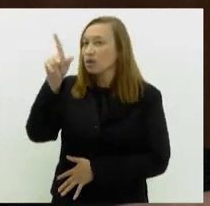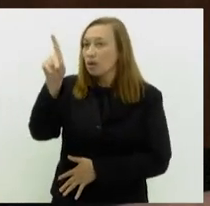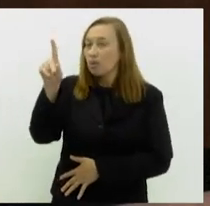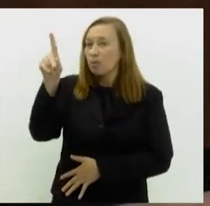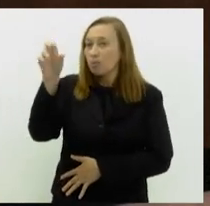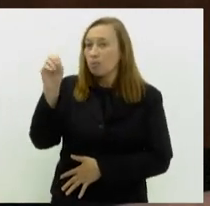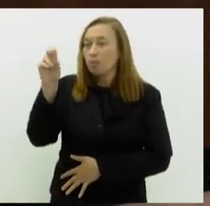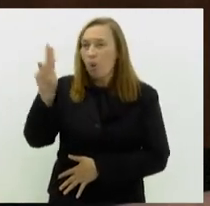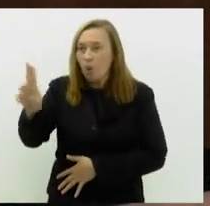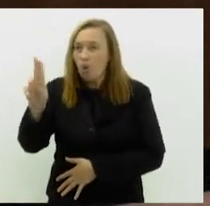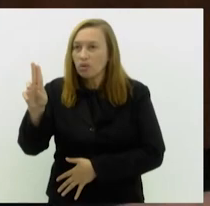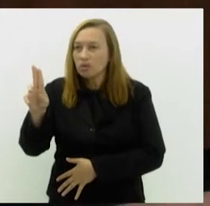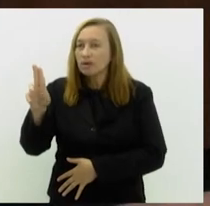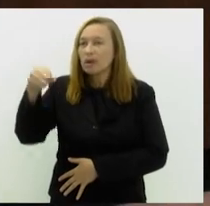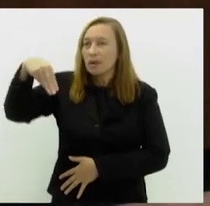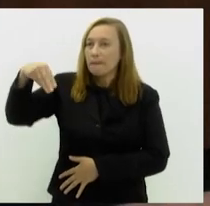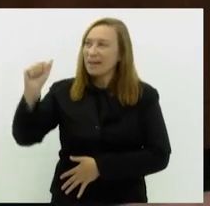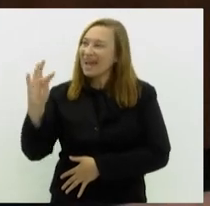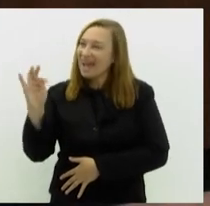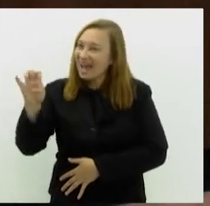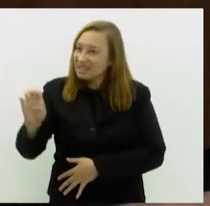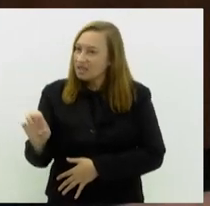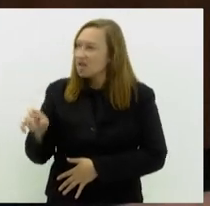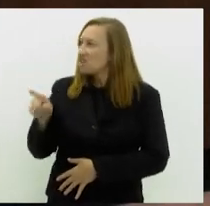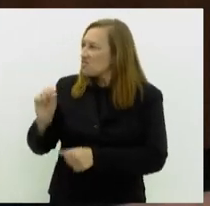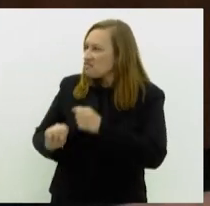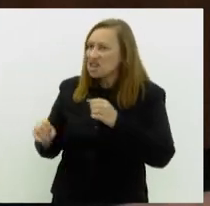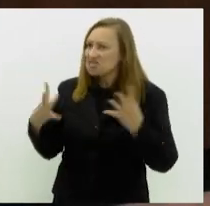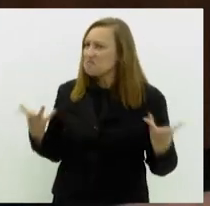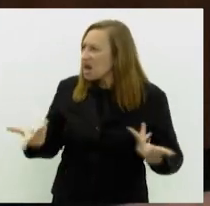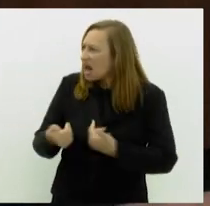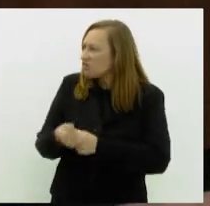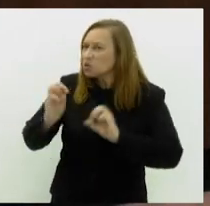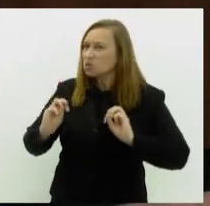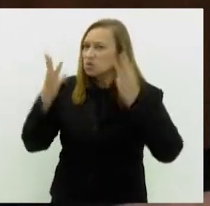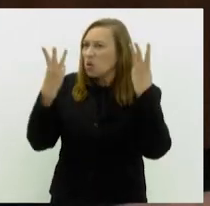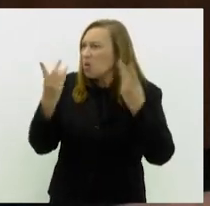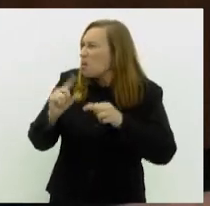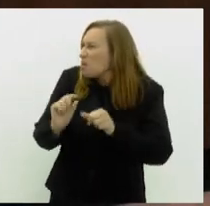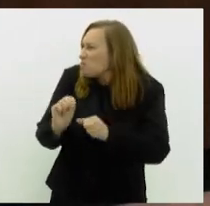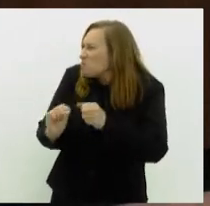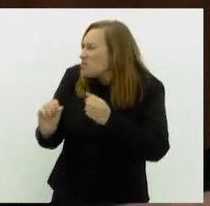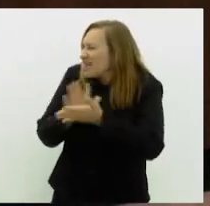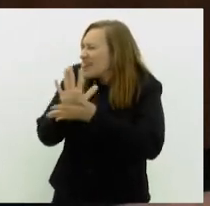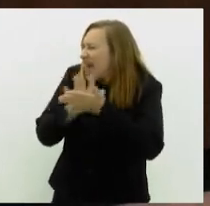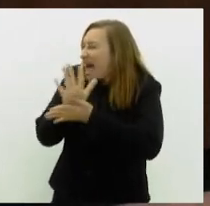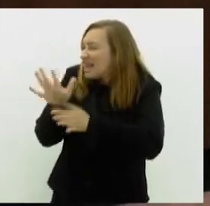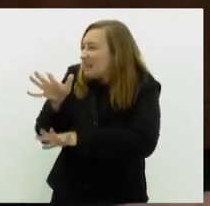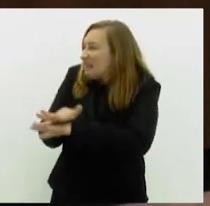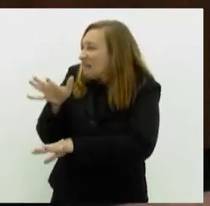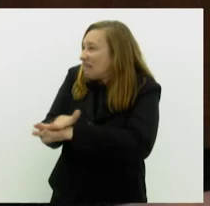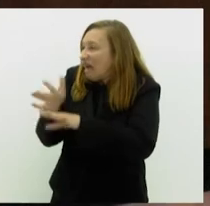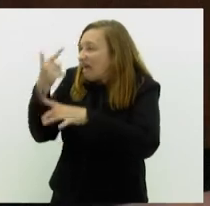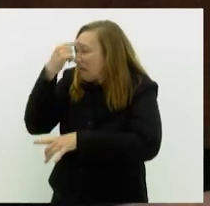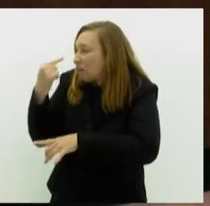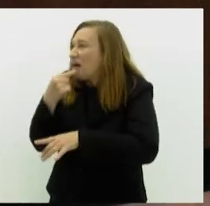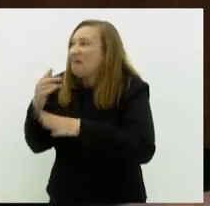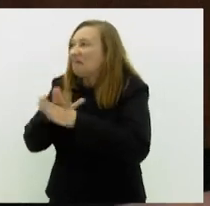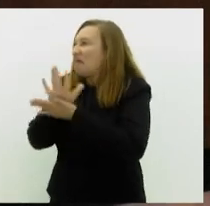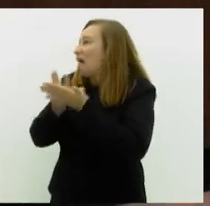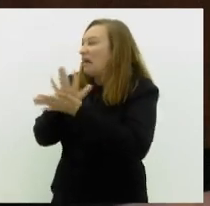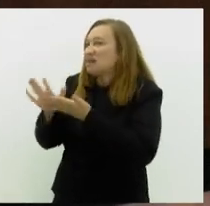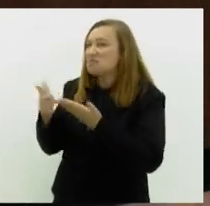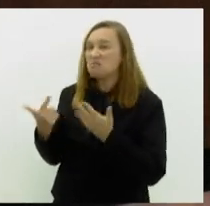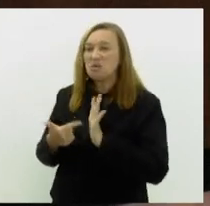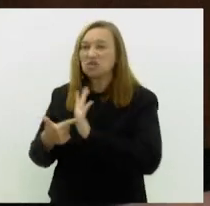também levaria 1,5 milhão de pessoas, sem precisar abusar de um senso que, para mim, só decai contra ela